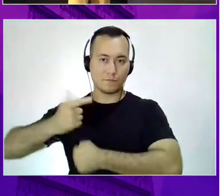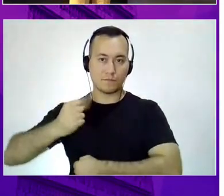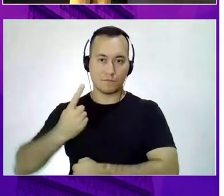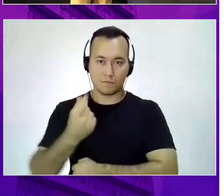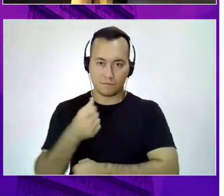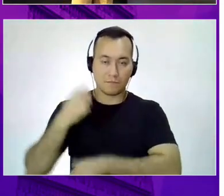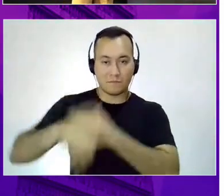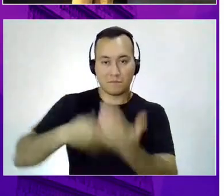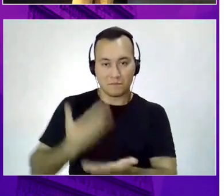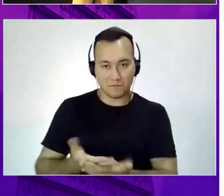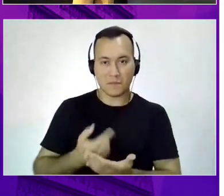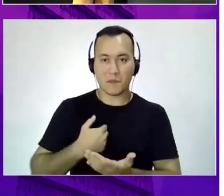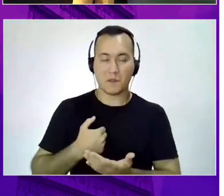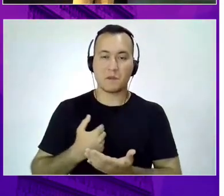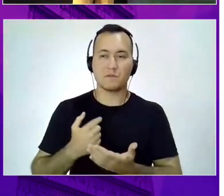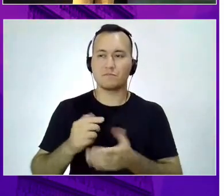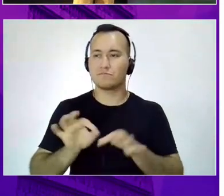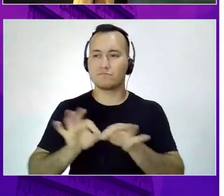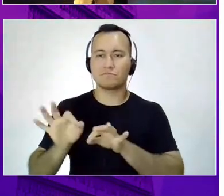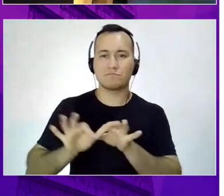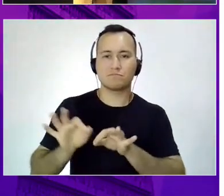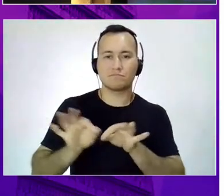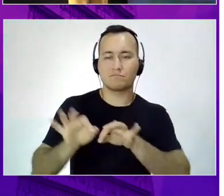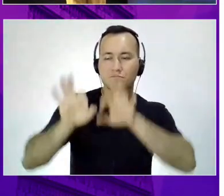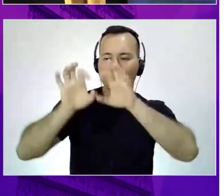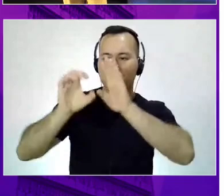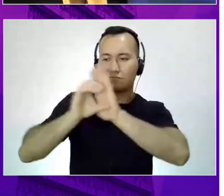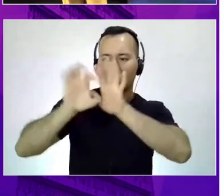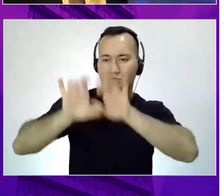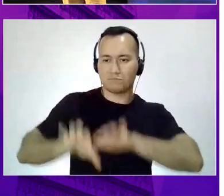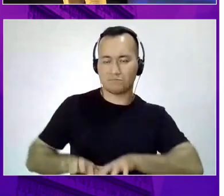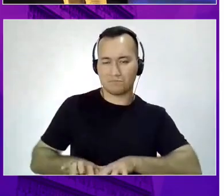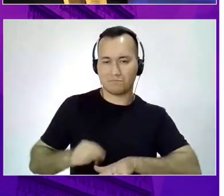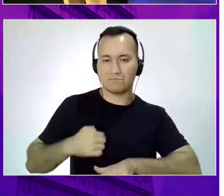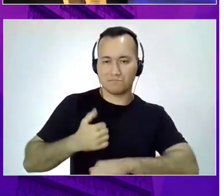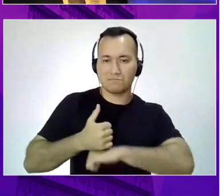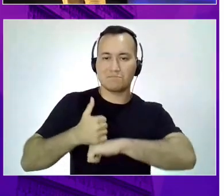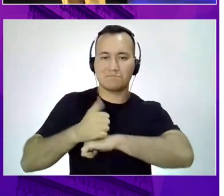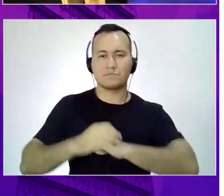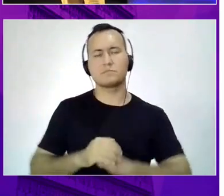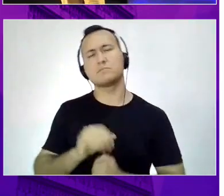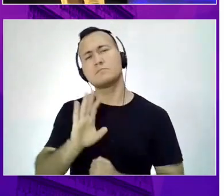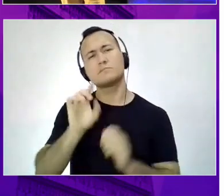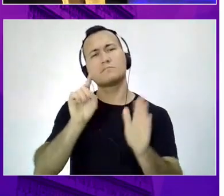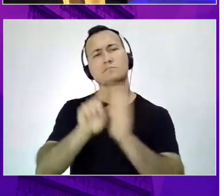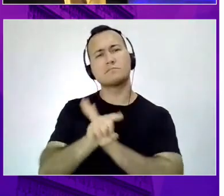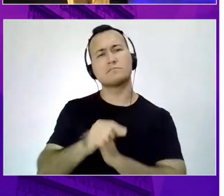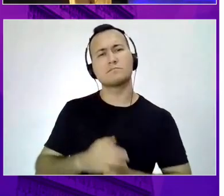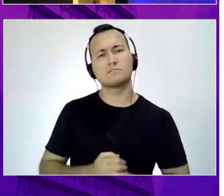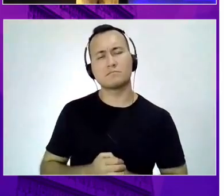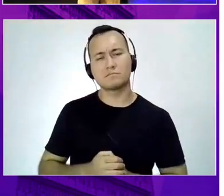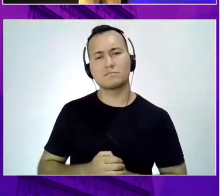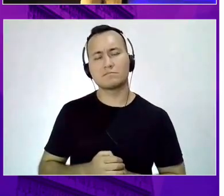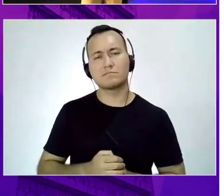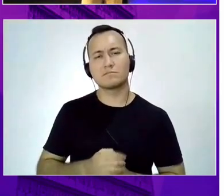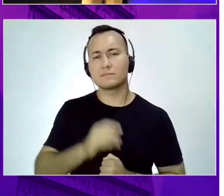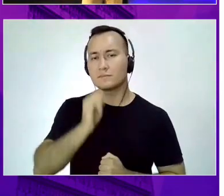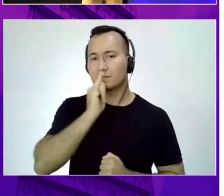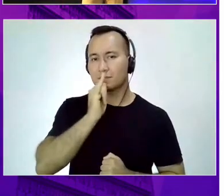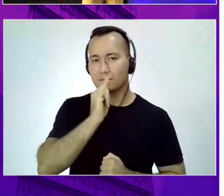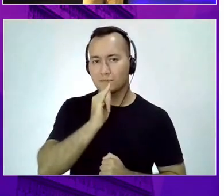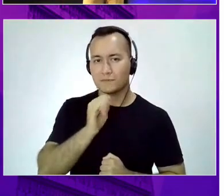Então, aqui, pessoal, quem aqui já passou num projeto onde a arquitetura não foi